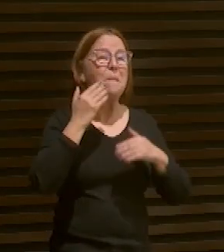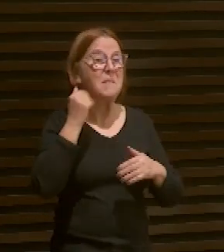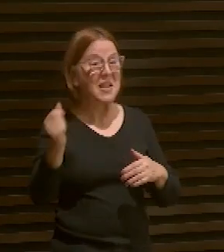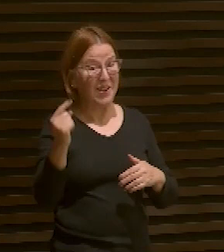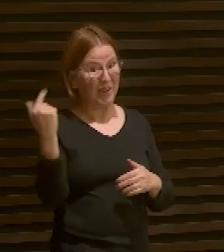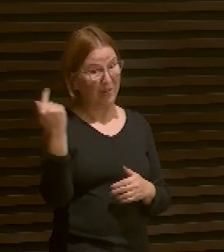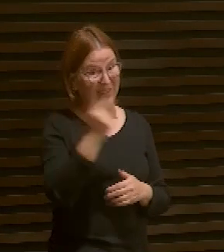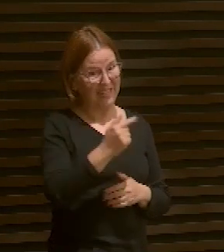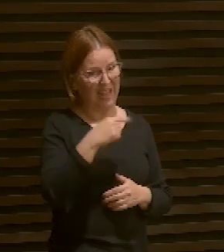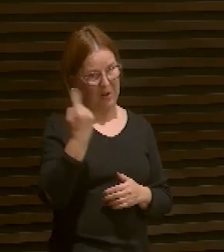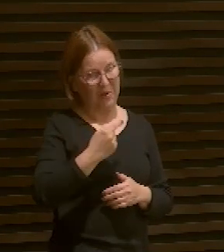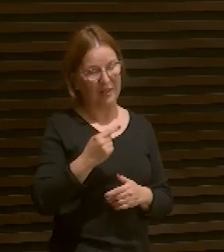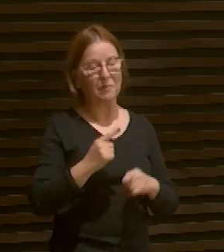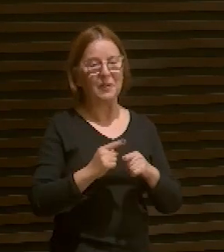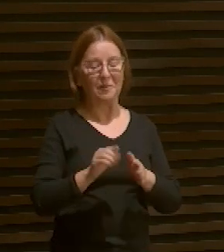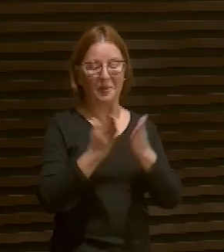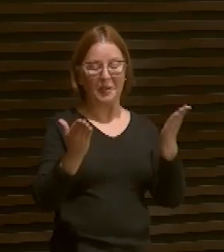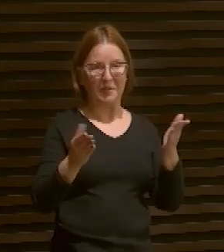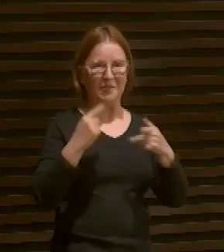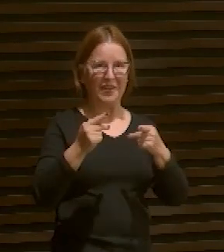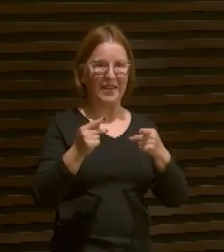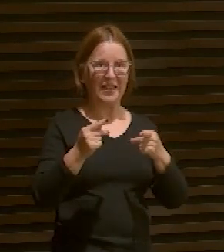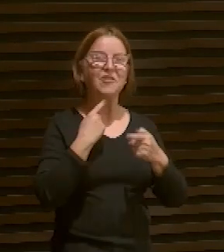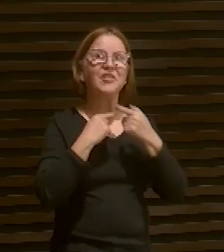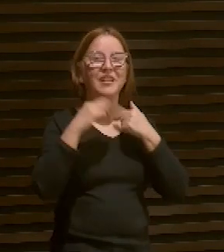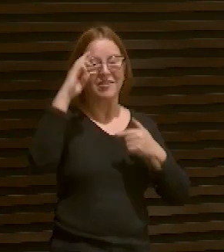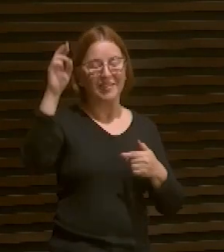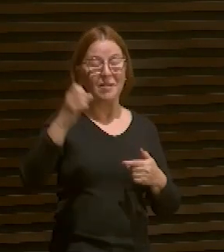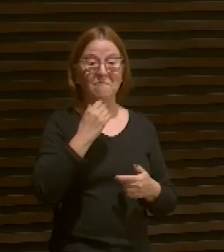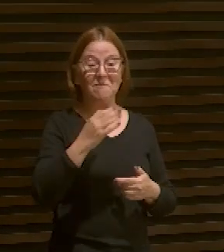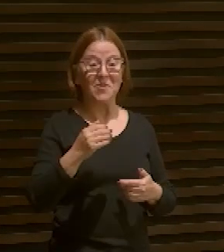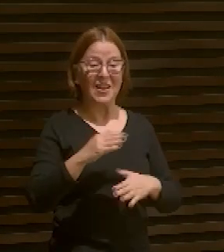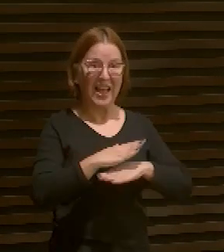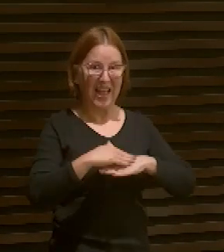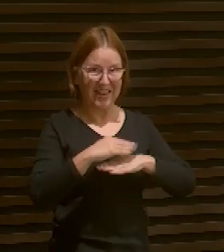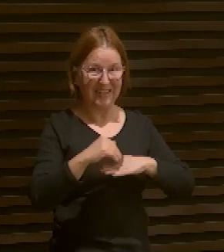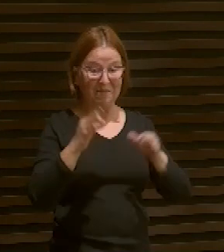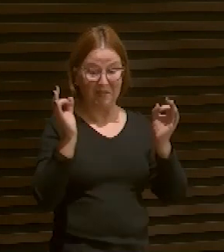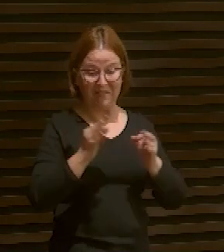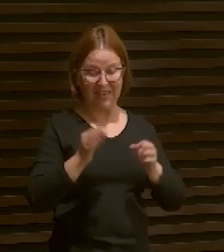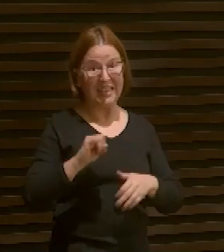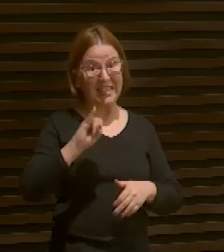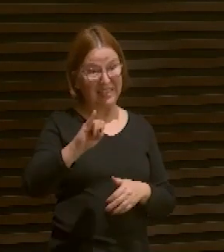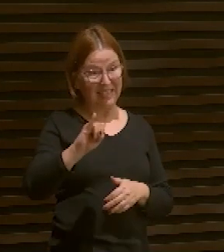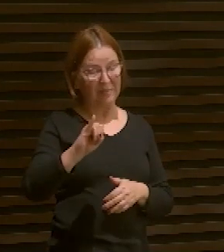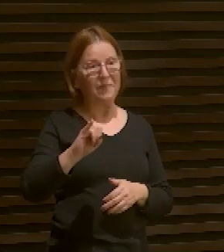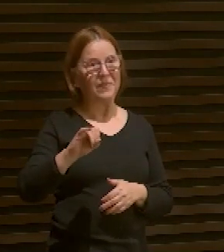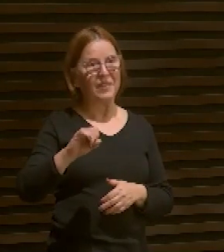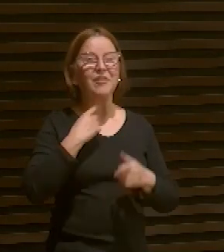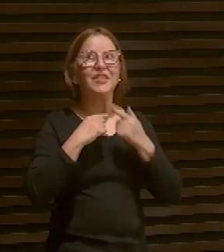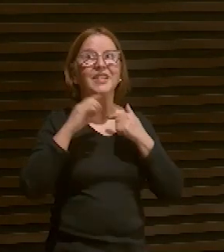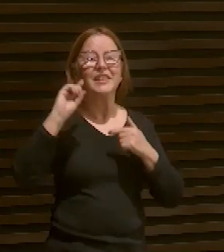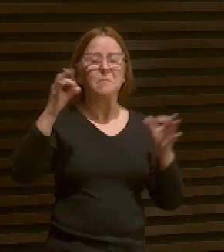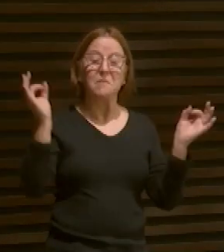Senhor é boa, agradável e perfeita. Se a vontade dele é perfeita para mim,